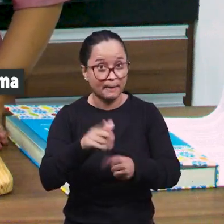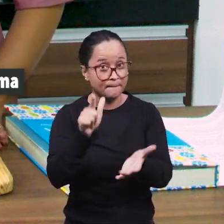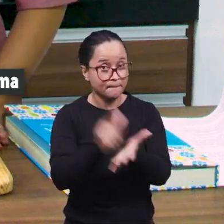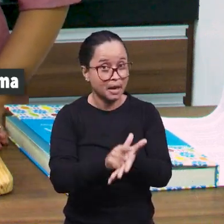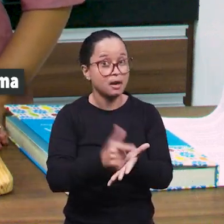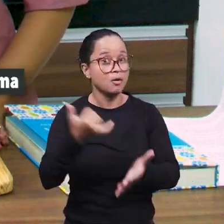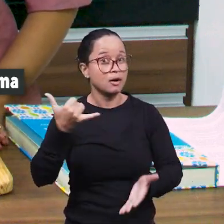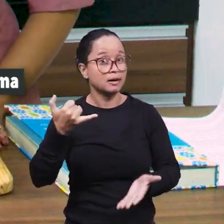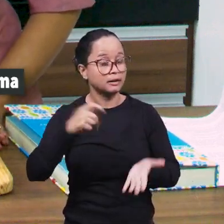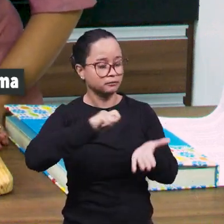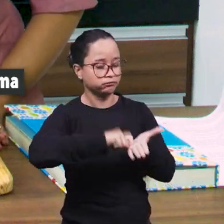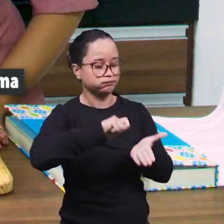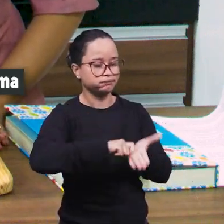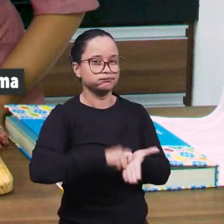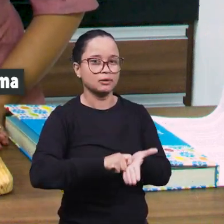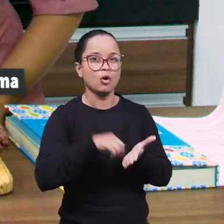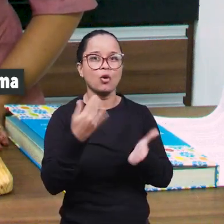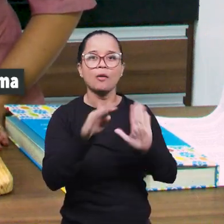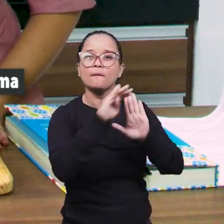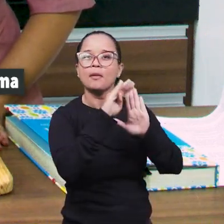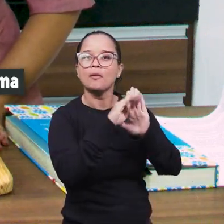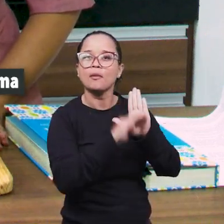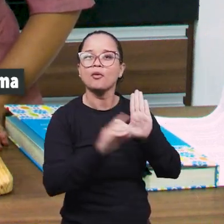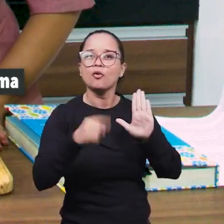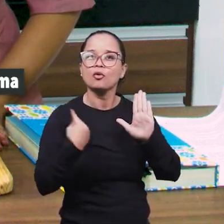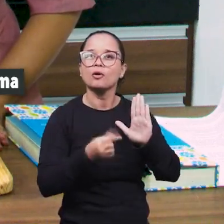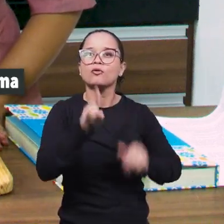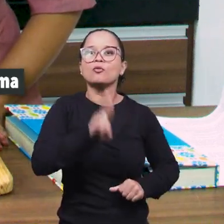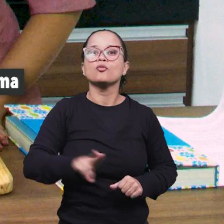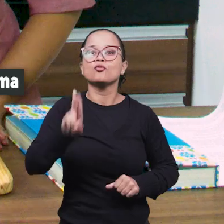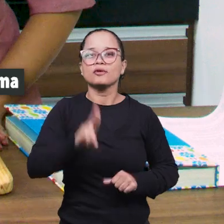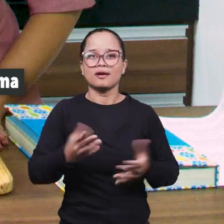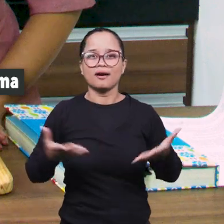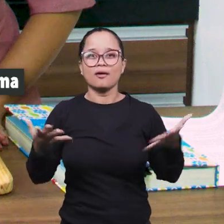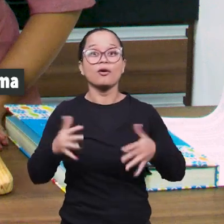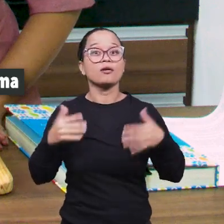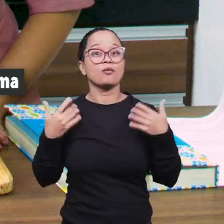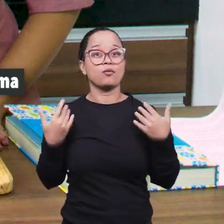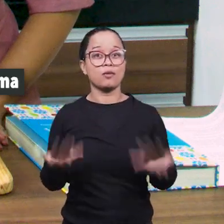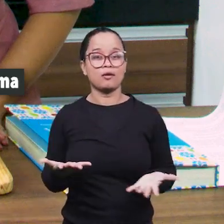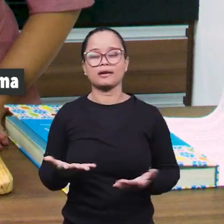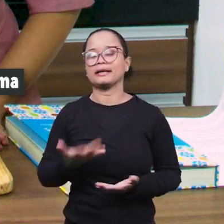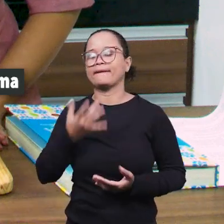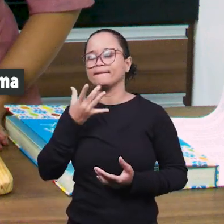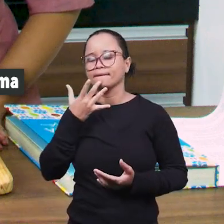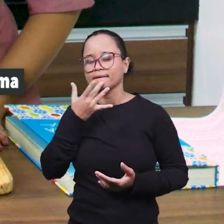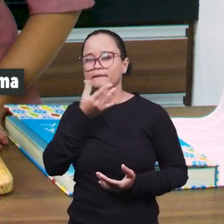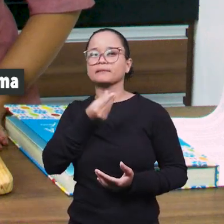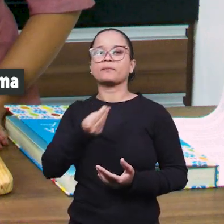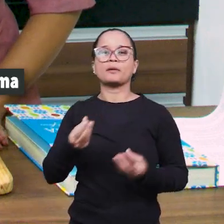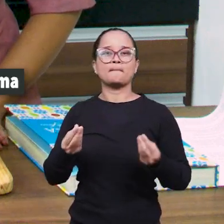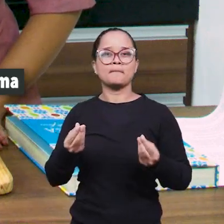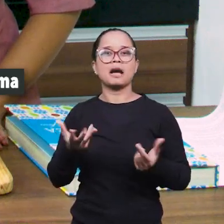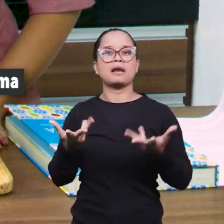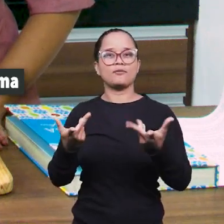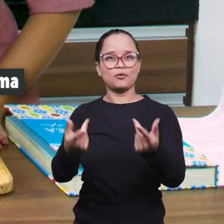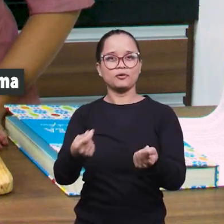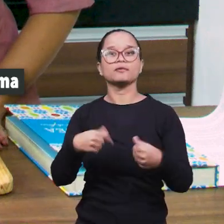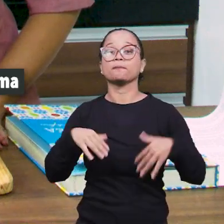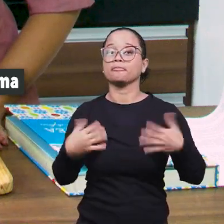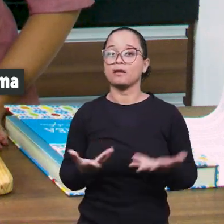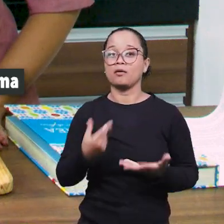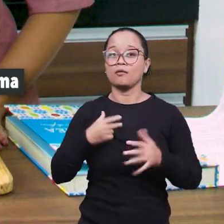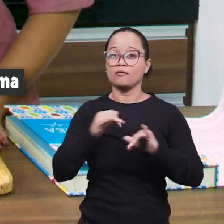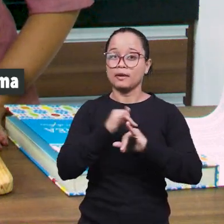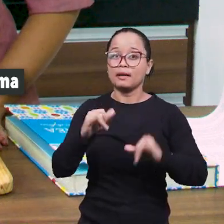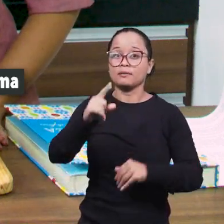aí quais os ingredientes que a gente vai usar para esse prato. E é delicioso, tá, gente? Confesso para